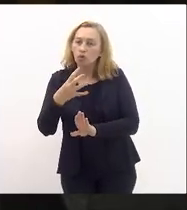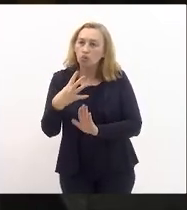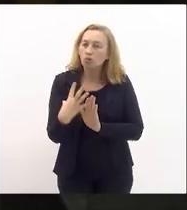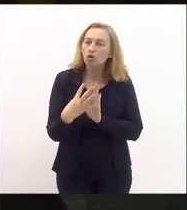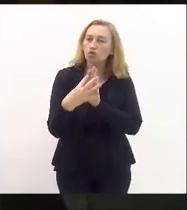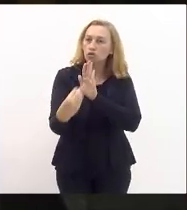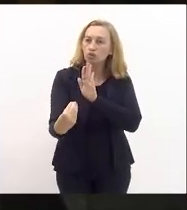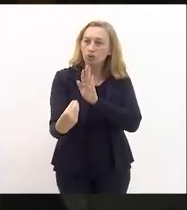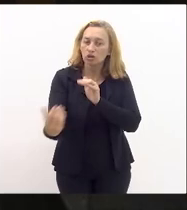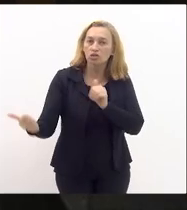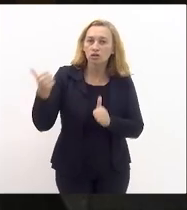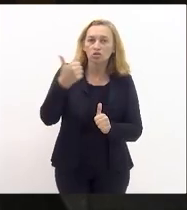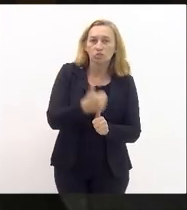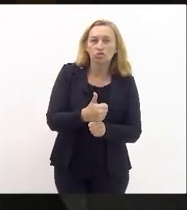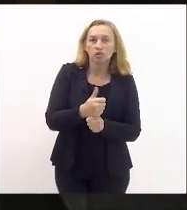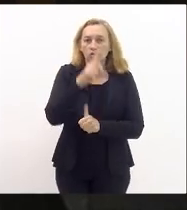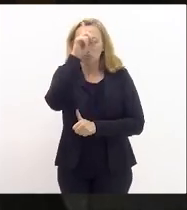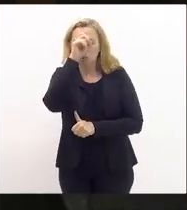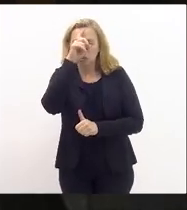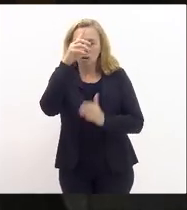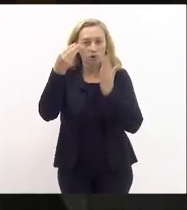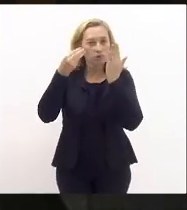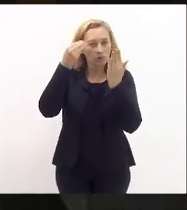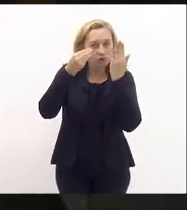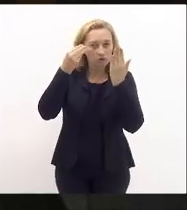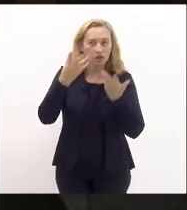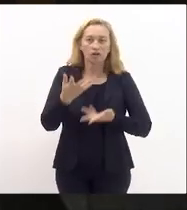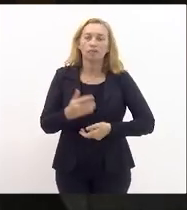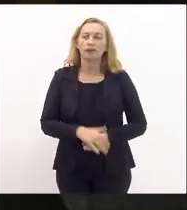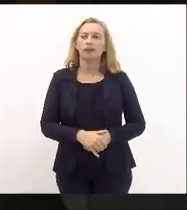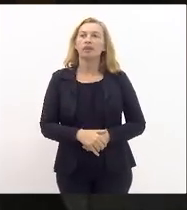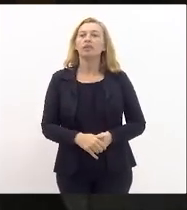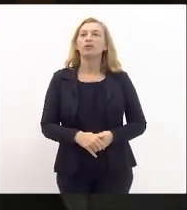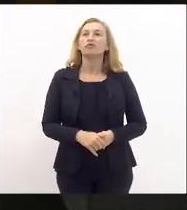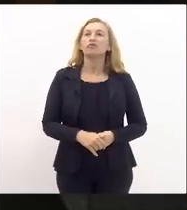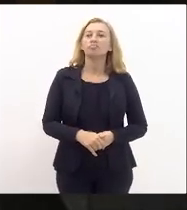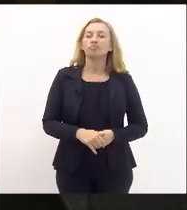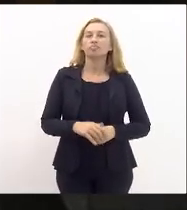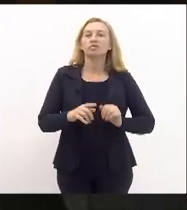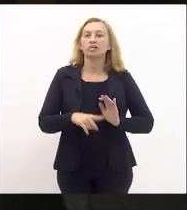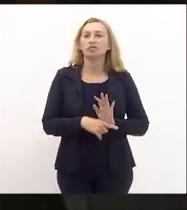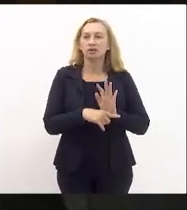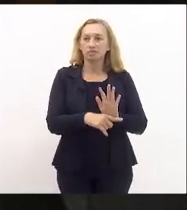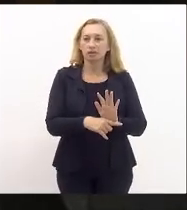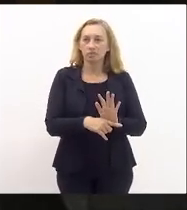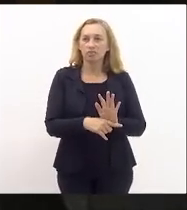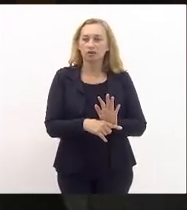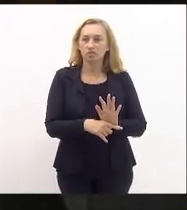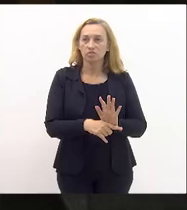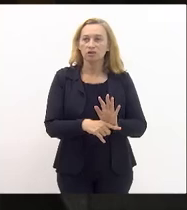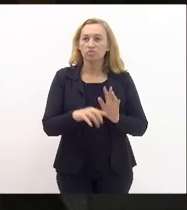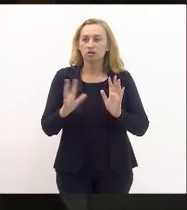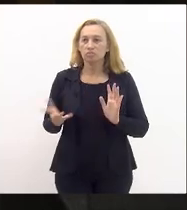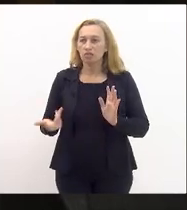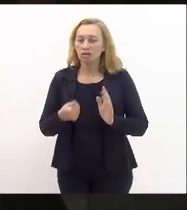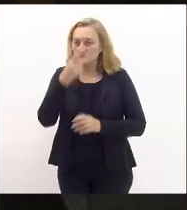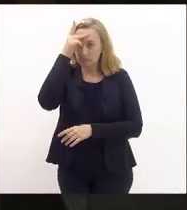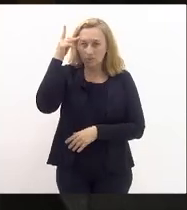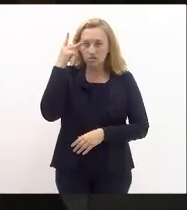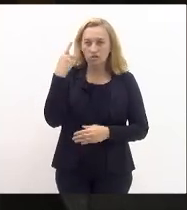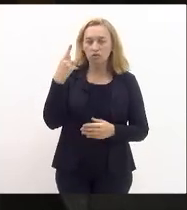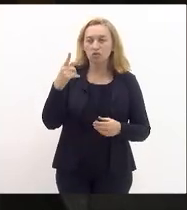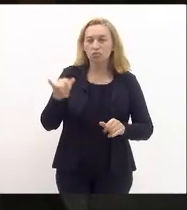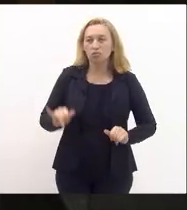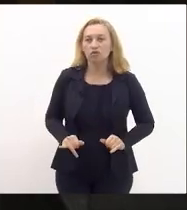que substitui o hospital psiquiátrico, garantindo atendimento digno e humanizado para as pessoas em sofrimento